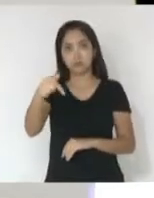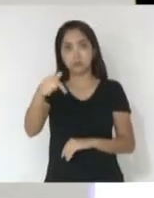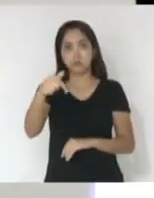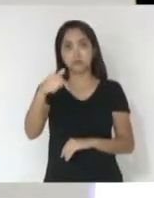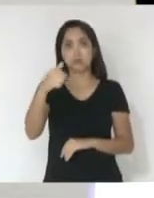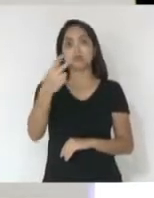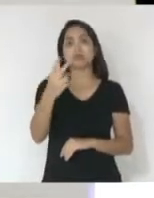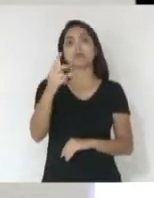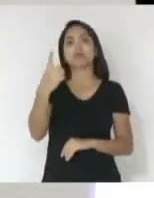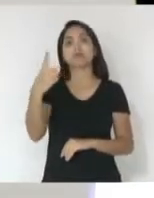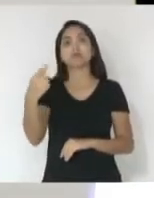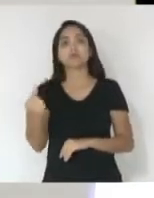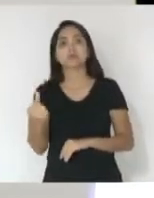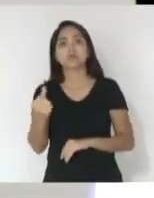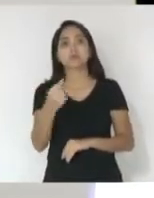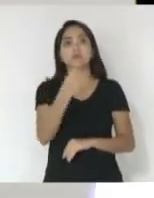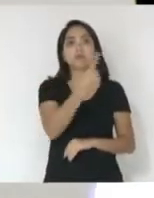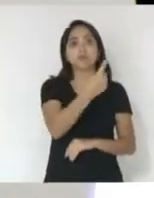307/2016 e